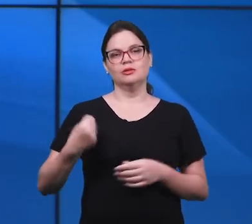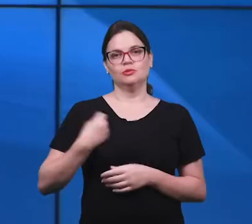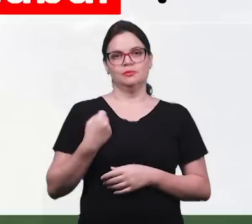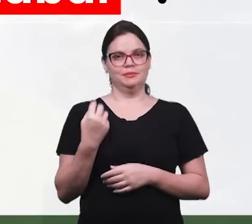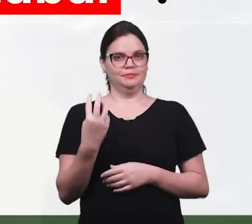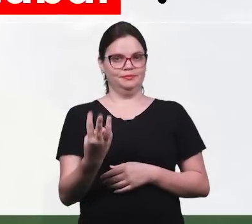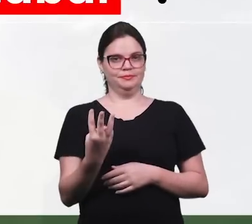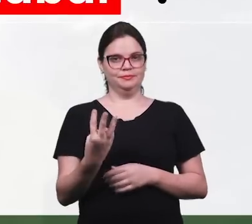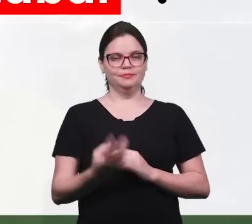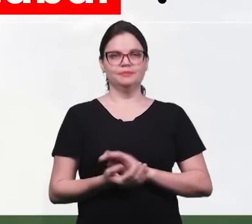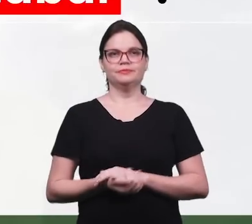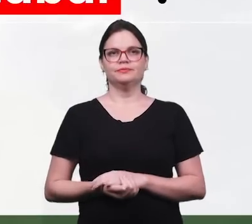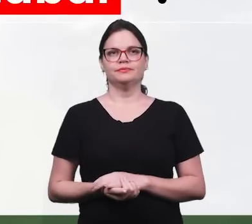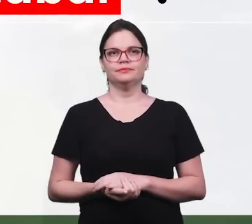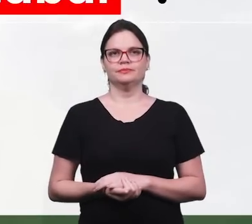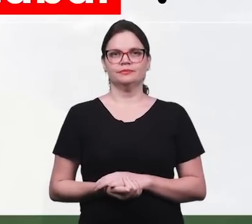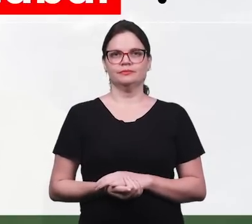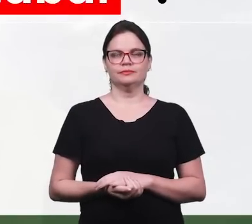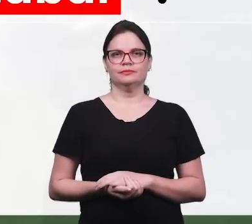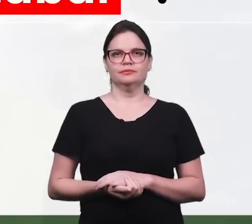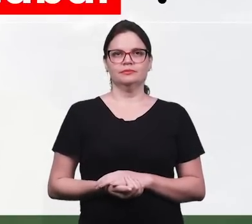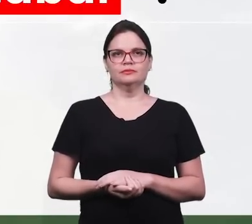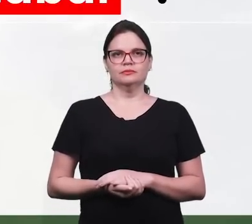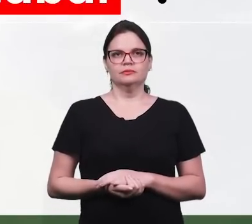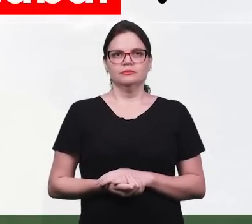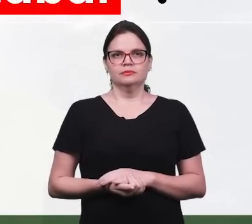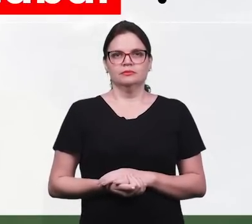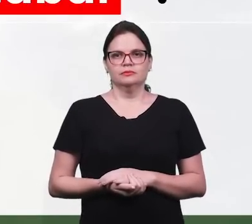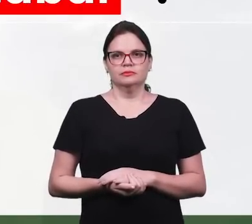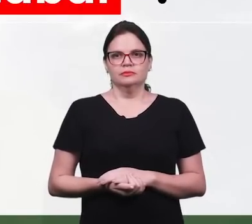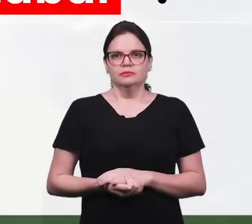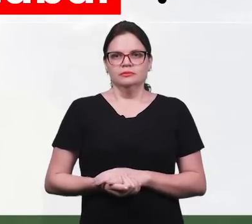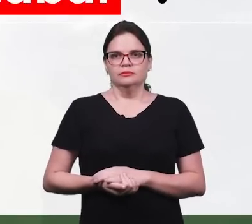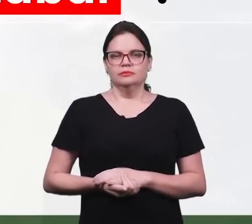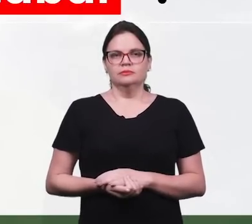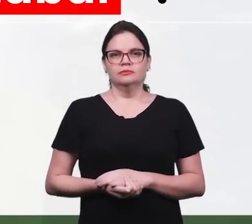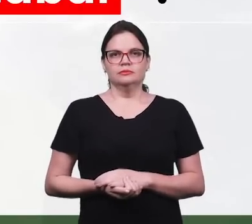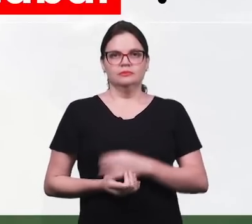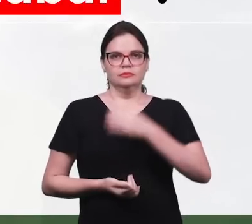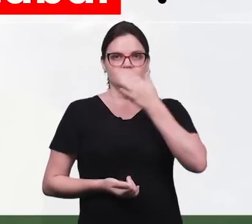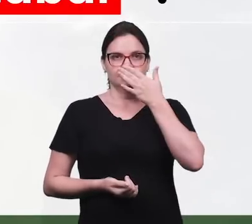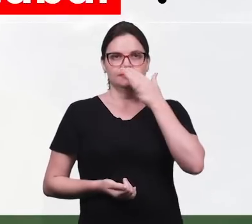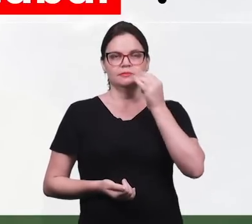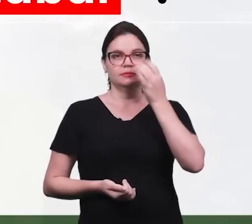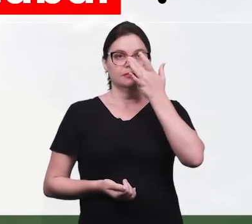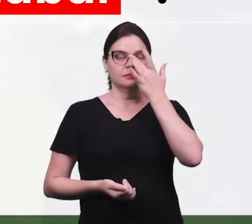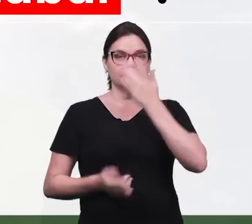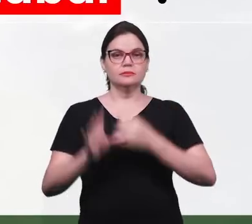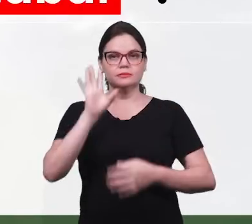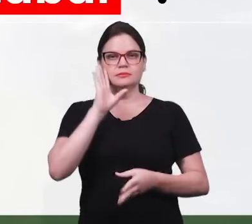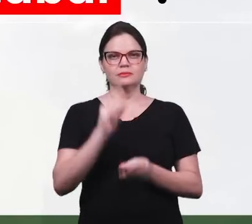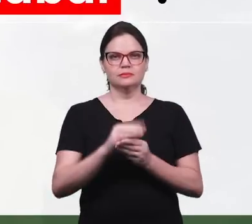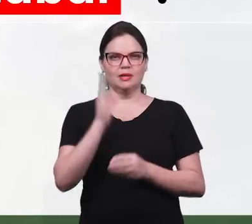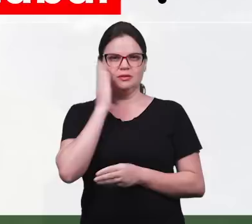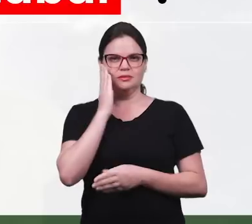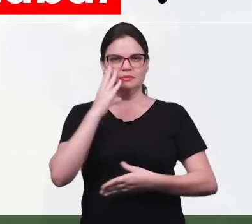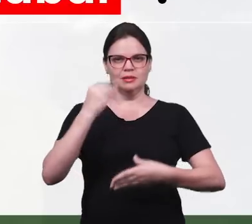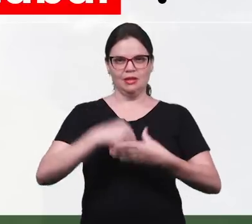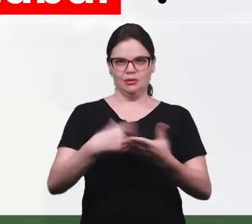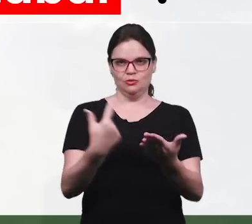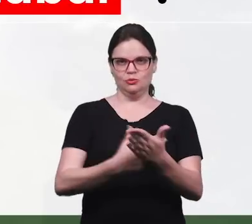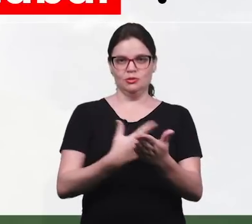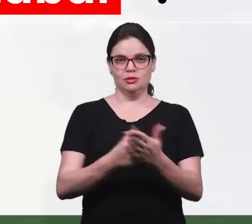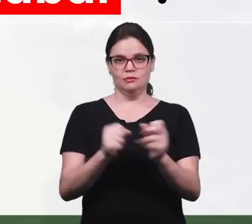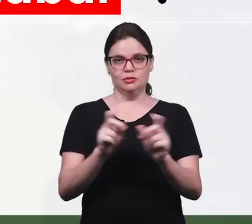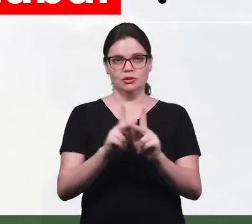pergunta, que ela diz assim, vamos ler a pergunta. Considerando a recomendação de vigilância em Apocalipse,